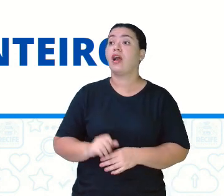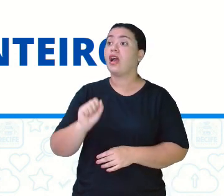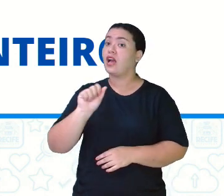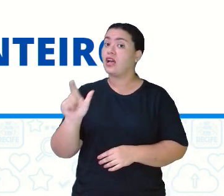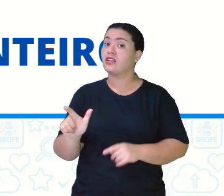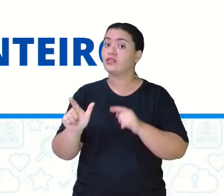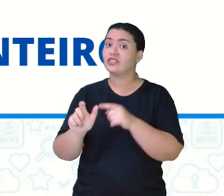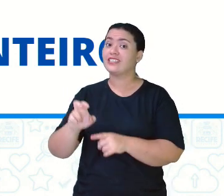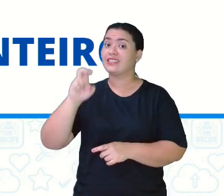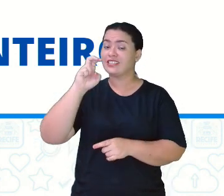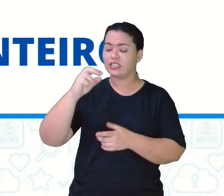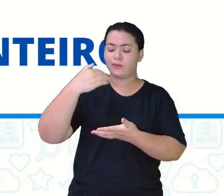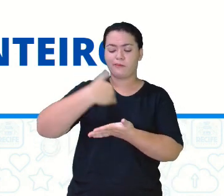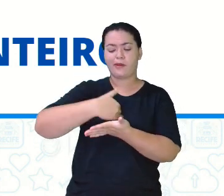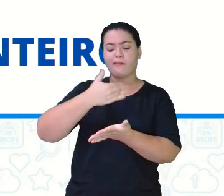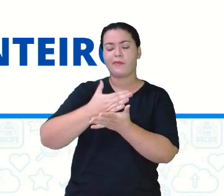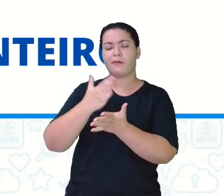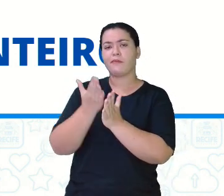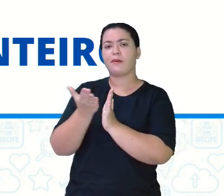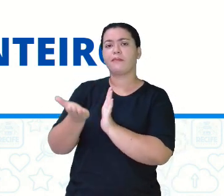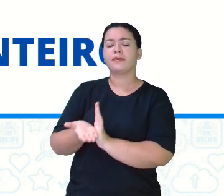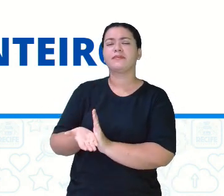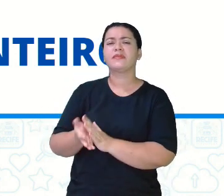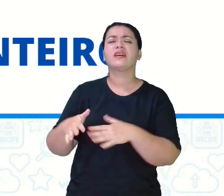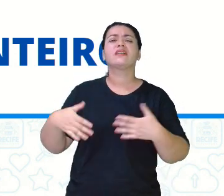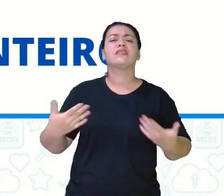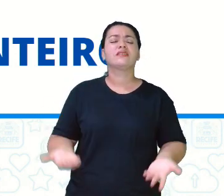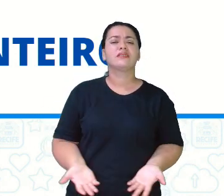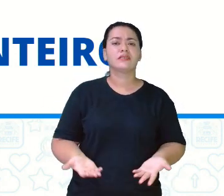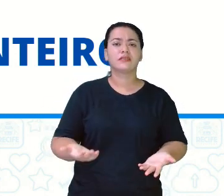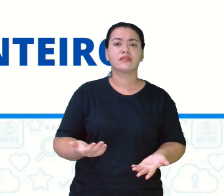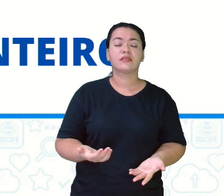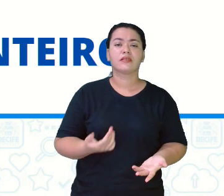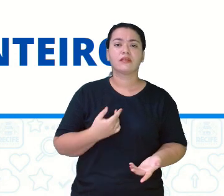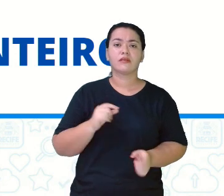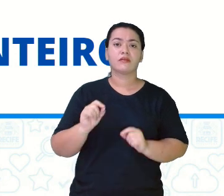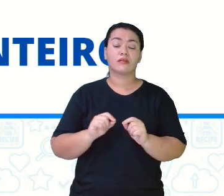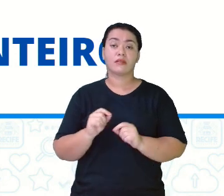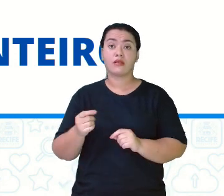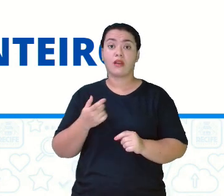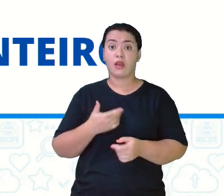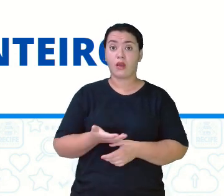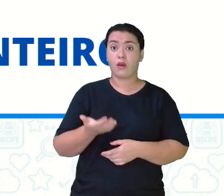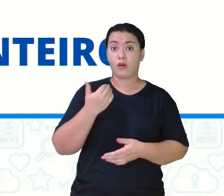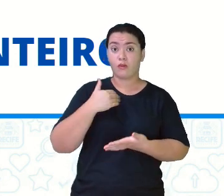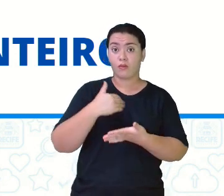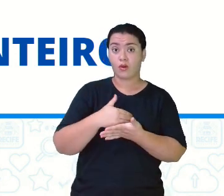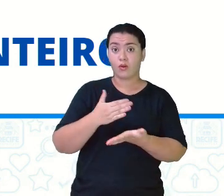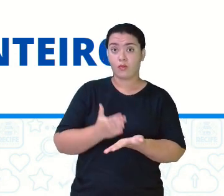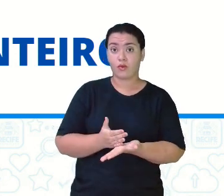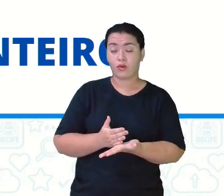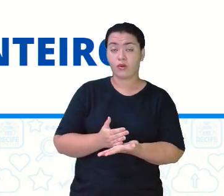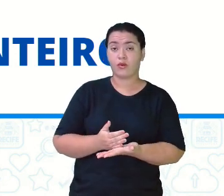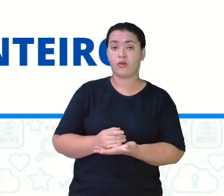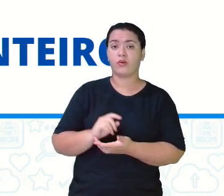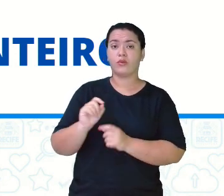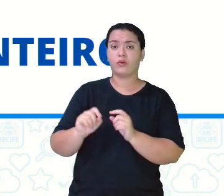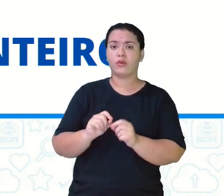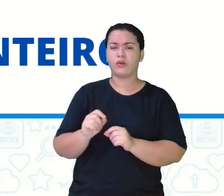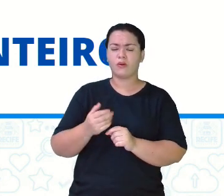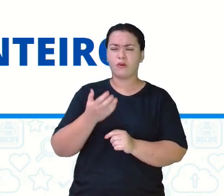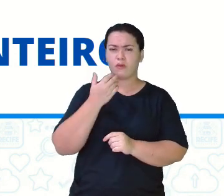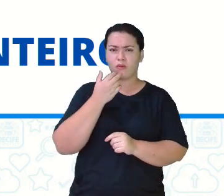azul em 5 pedaços. Aí eu pego, quando eu como um pedaço do bolo, eu estou comendo o